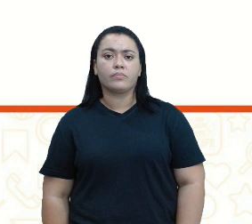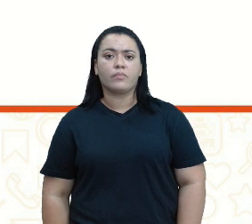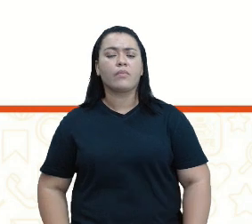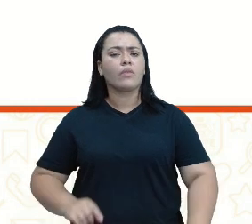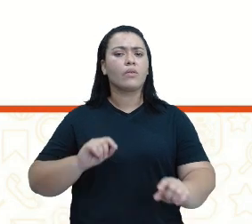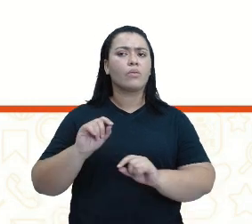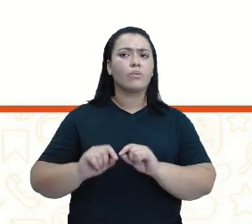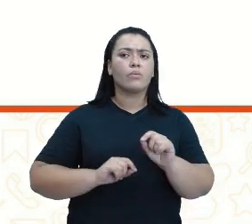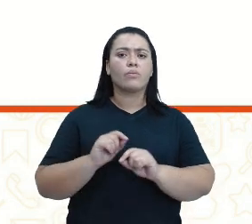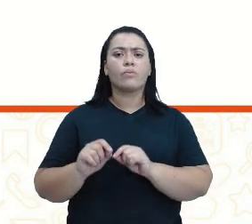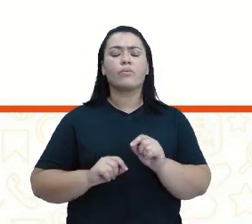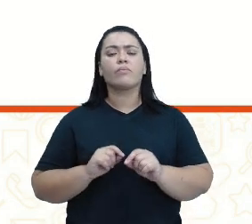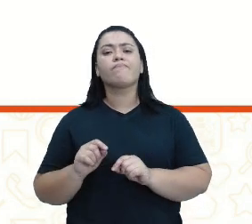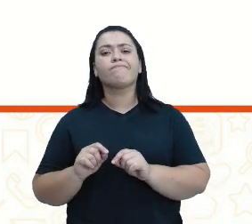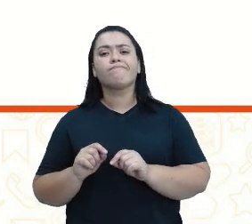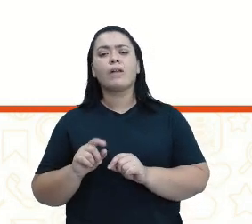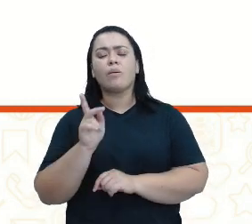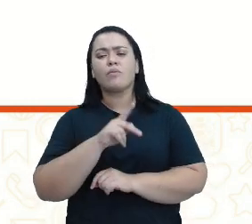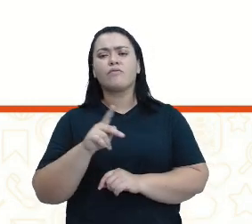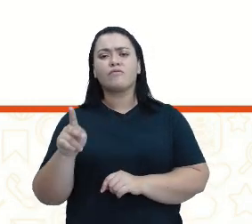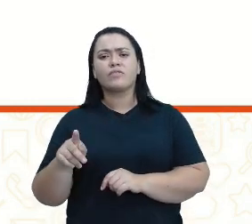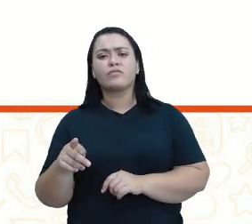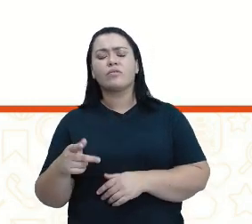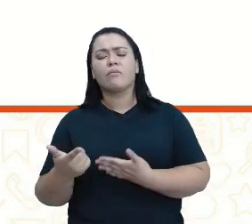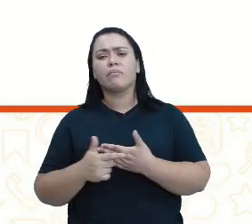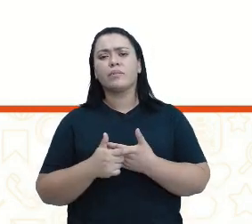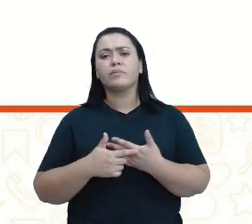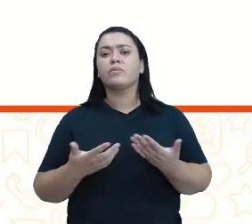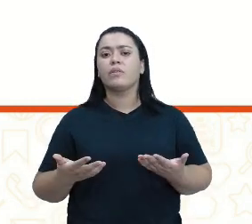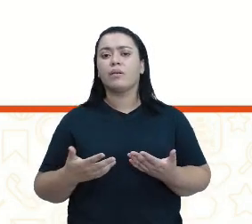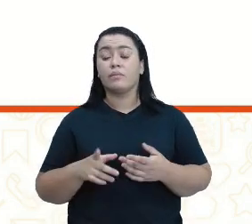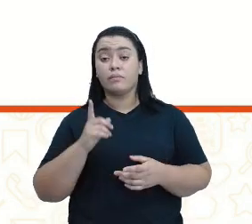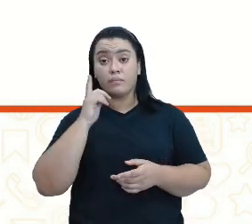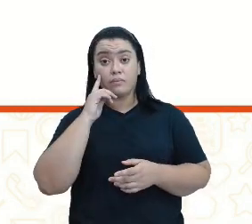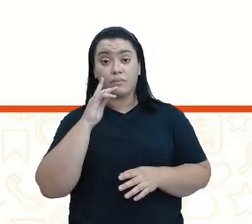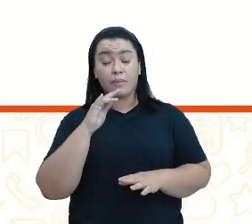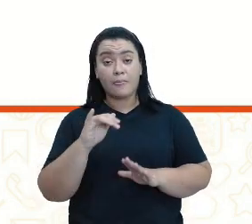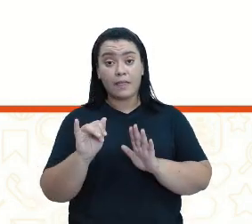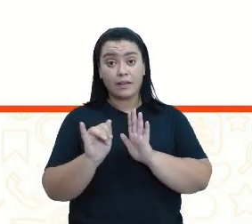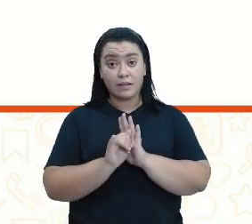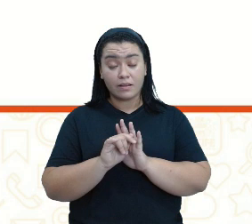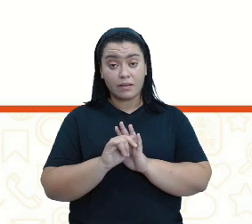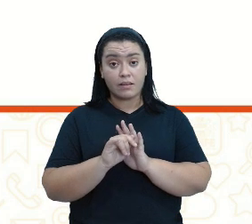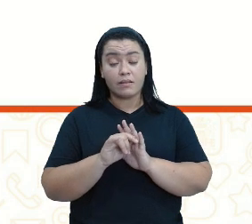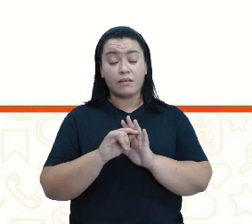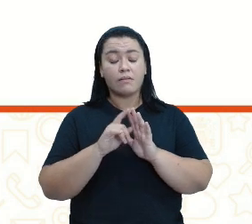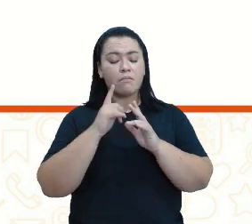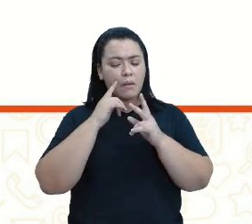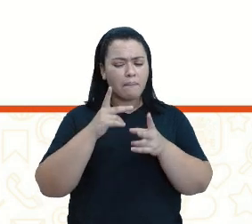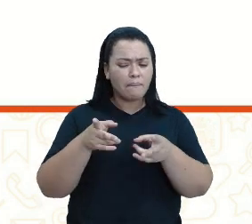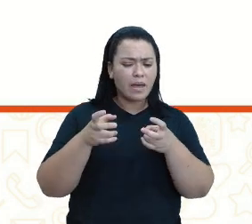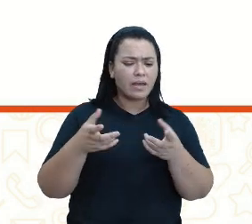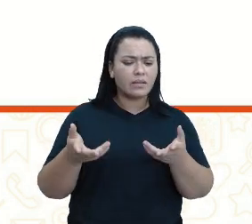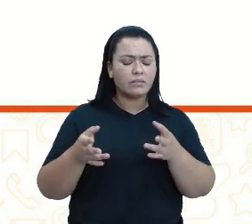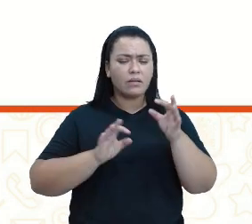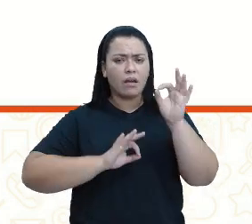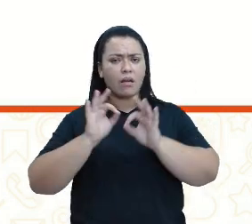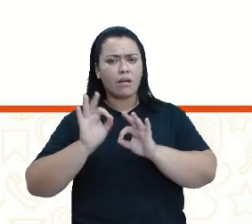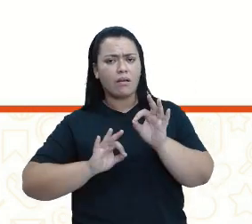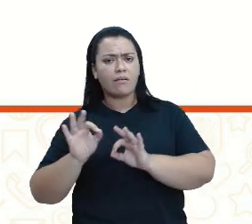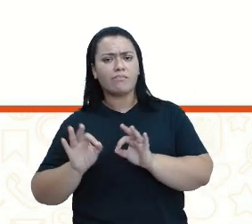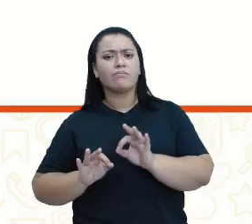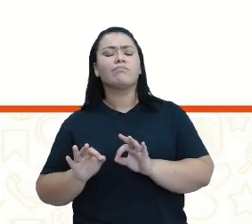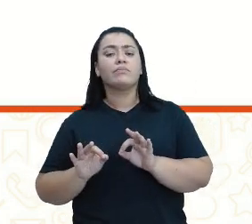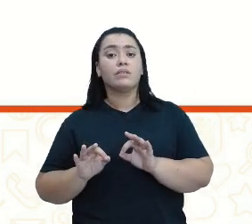O que faz o professor do AEE? Ele identifica, elabora,